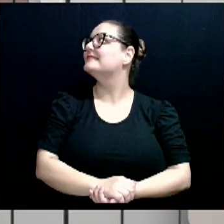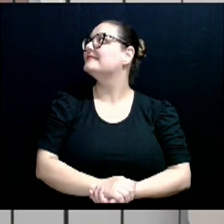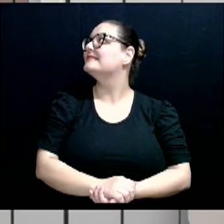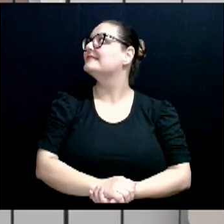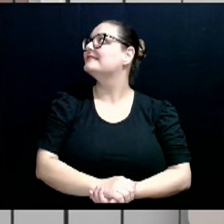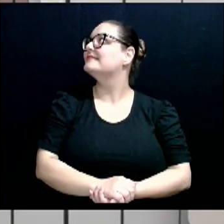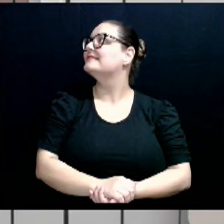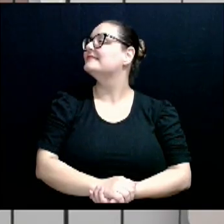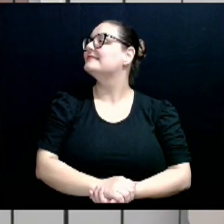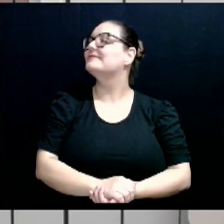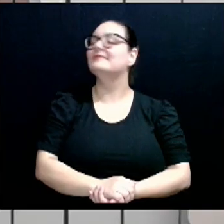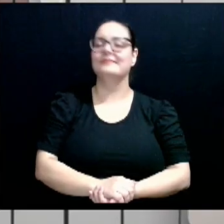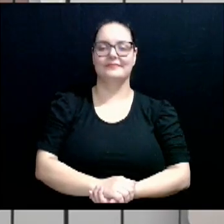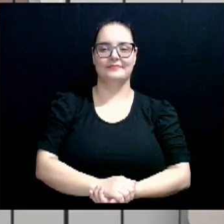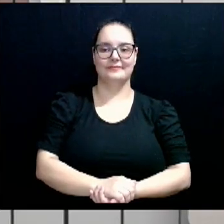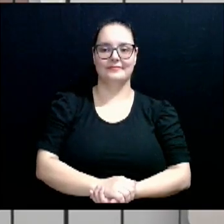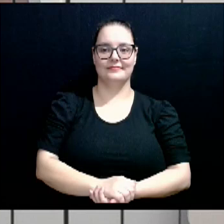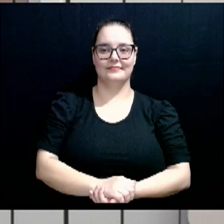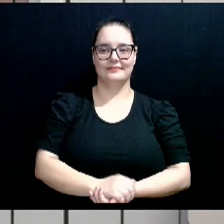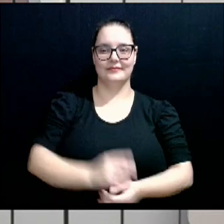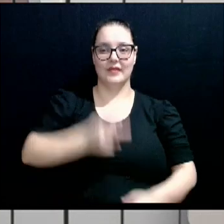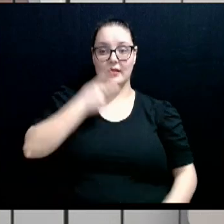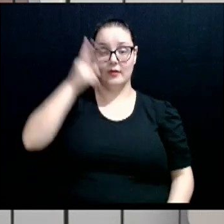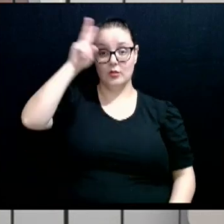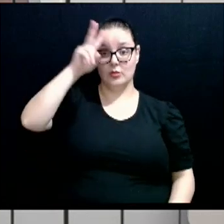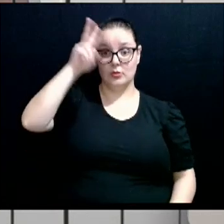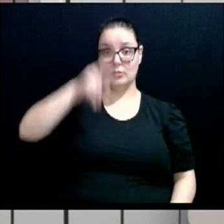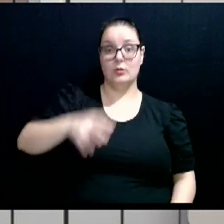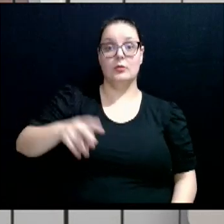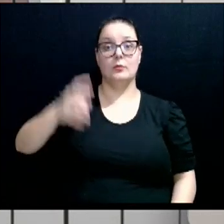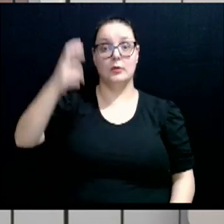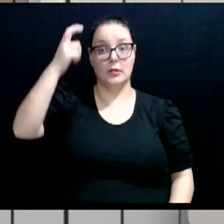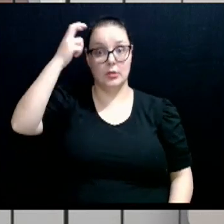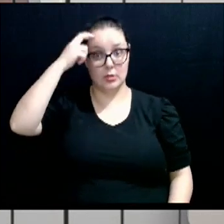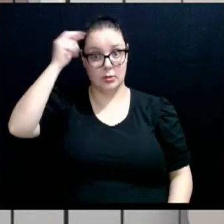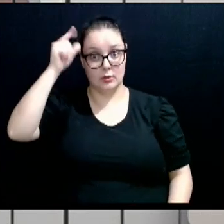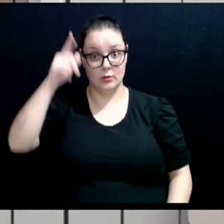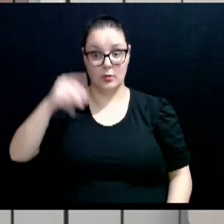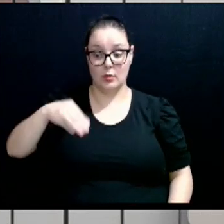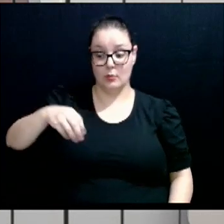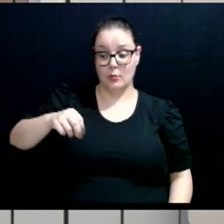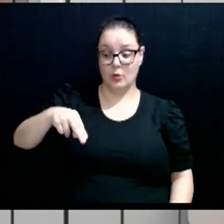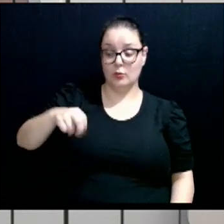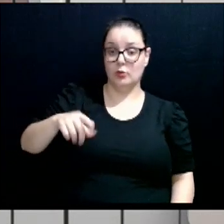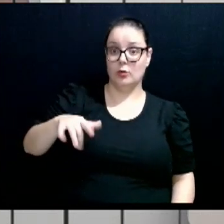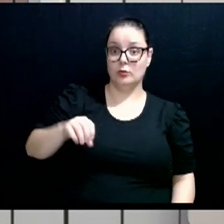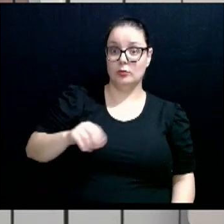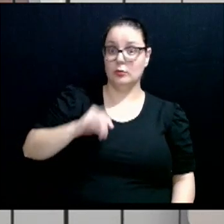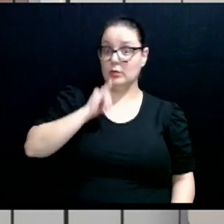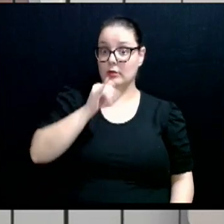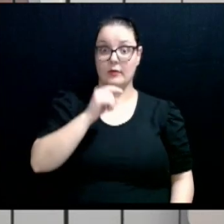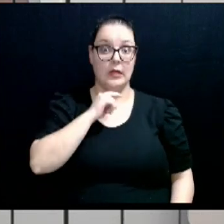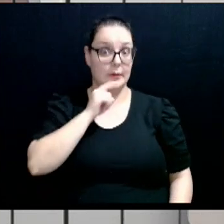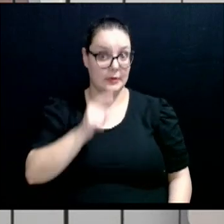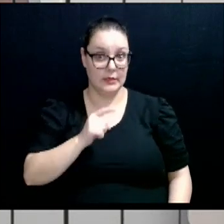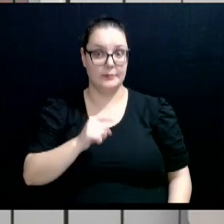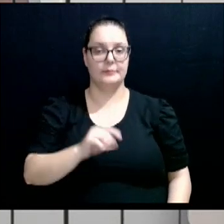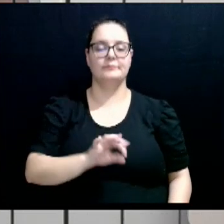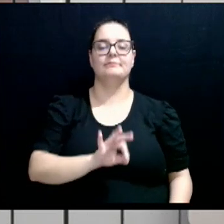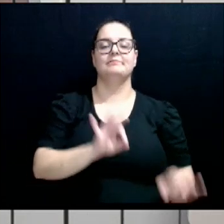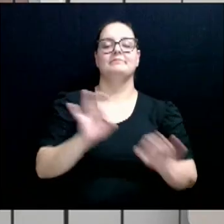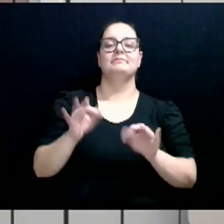Falar sobre cultura agora, porque o monólogo Não Conta Pra Ninguém tem exibição amanhã e também